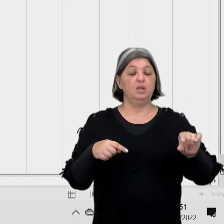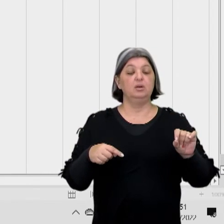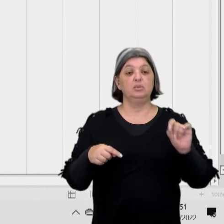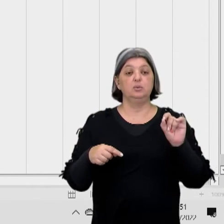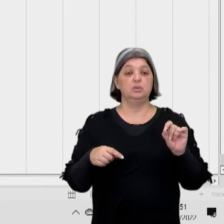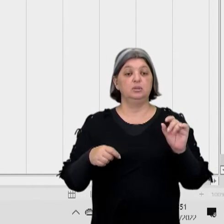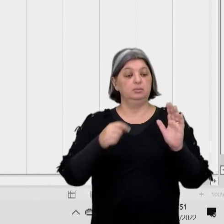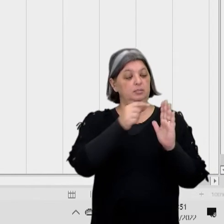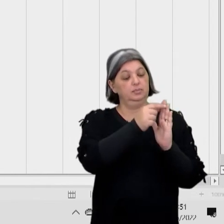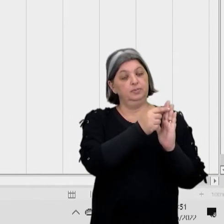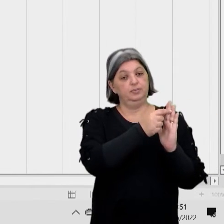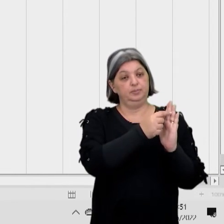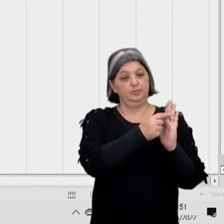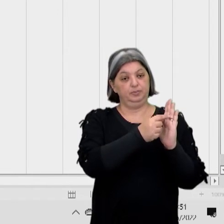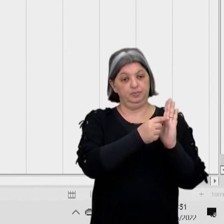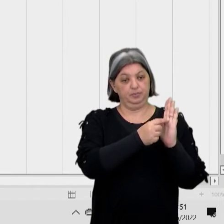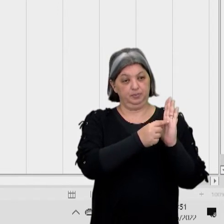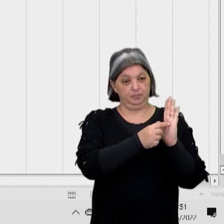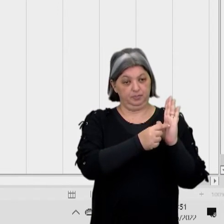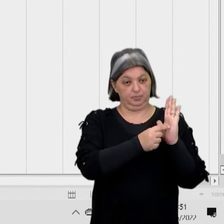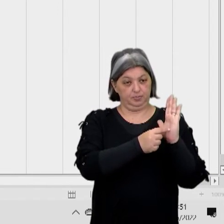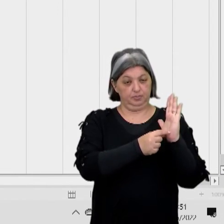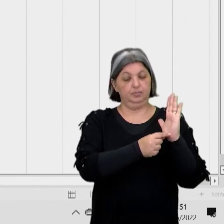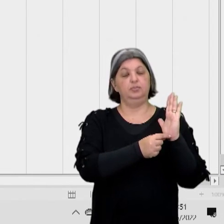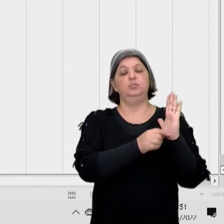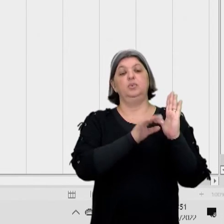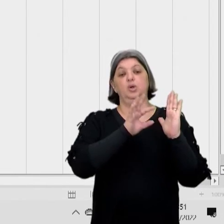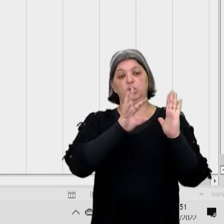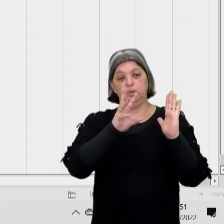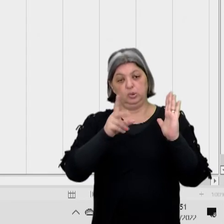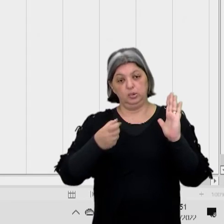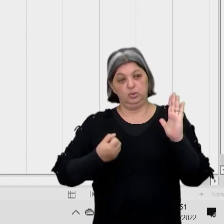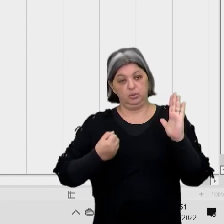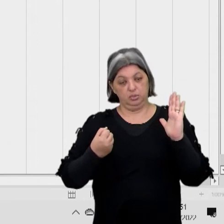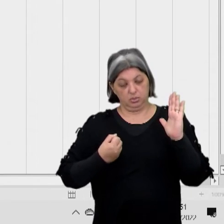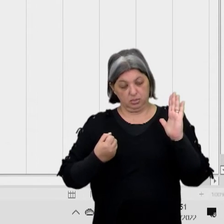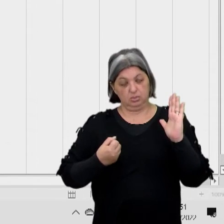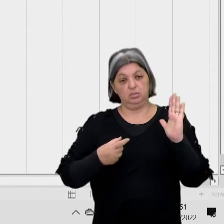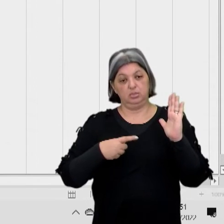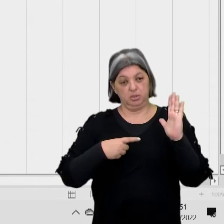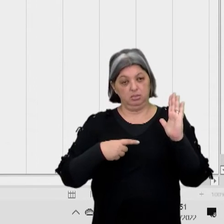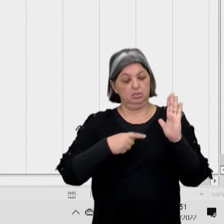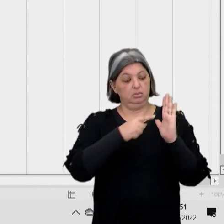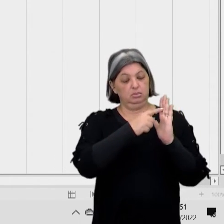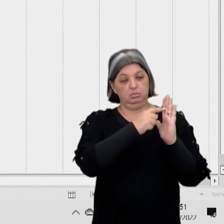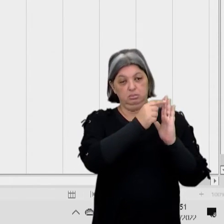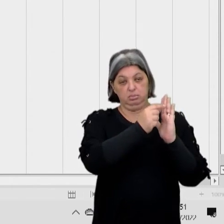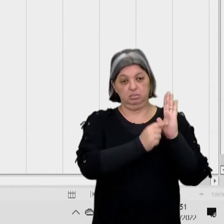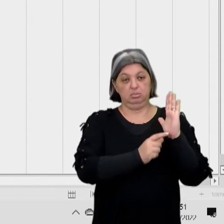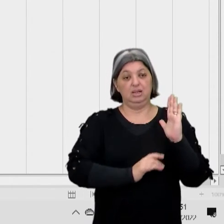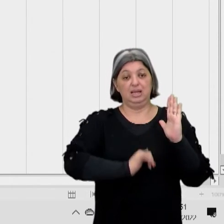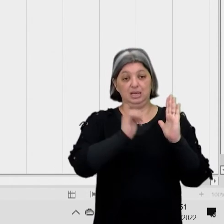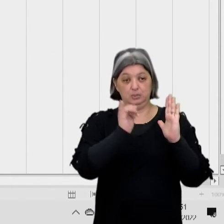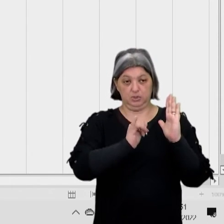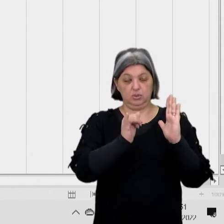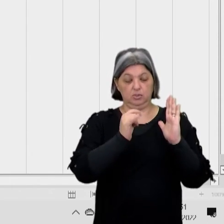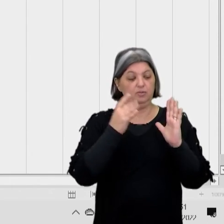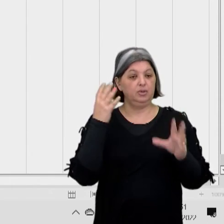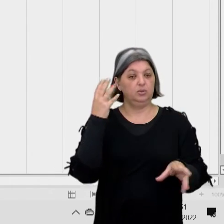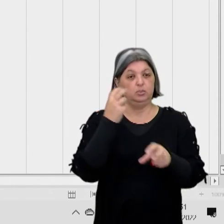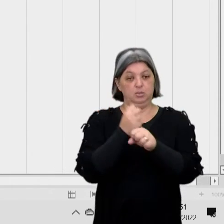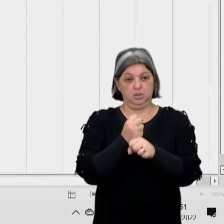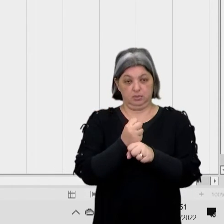Vou selecionar todos os valores, todas as células correspondentes quem? Aos valores Y. Então ele vai somar tudo para a